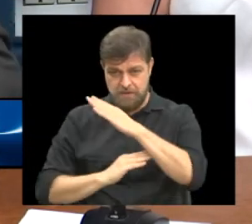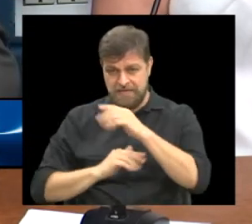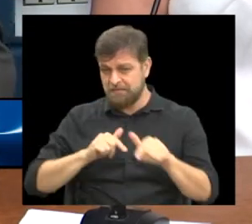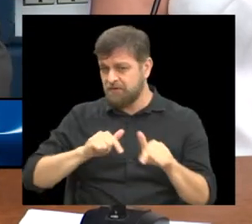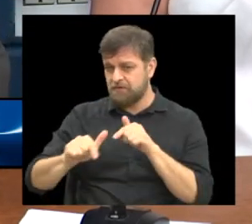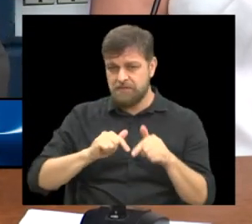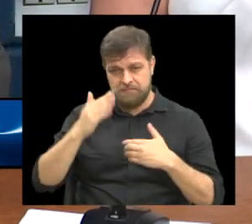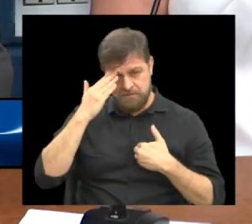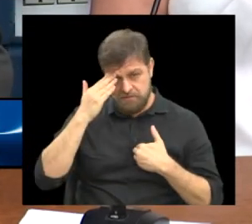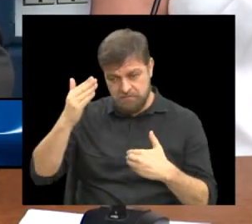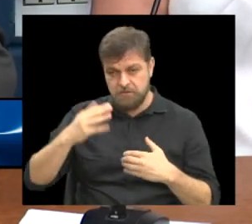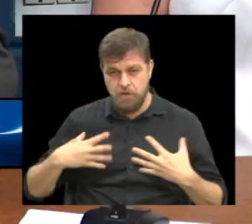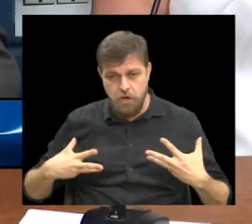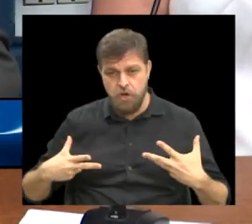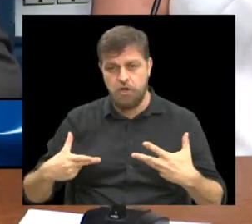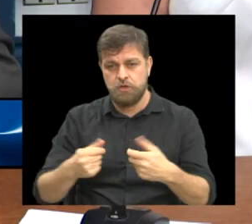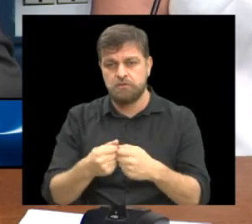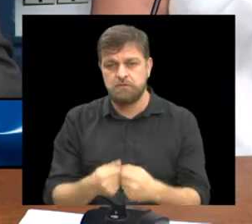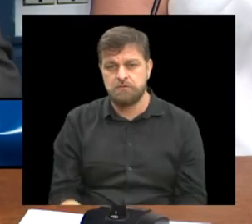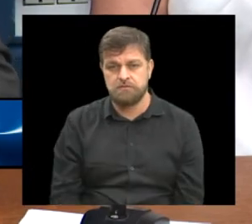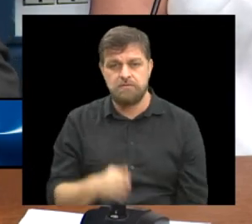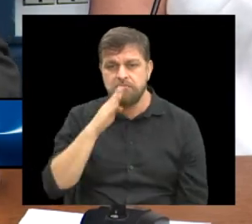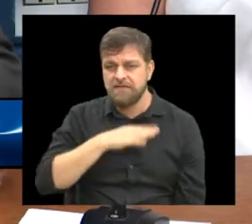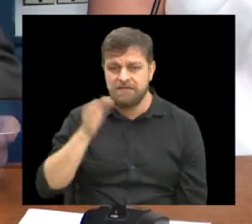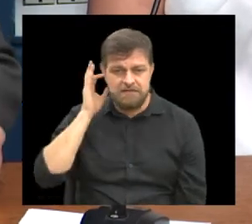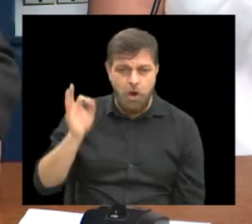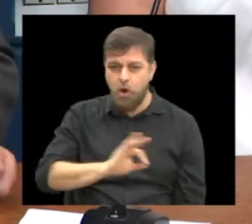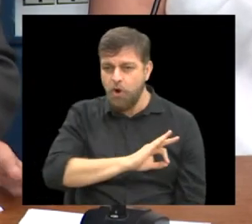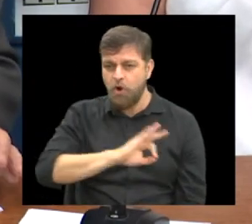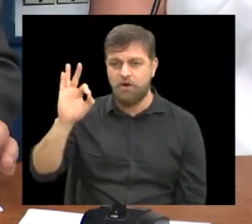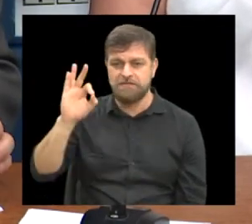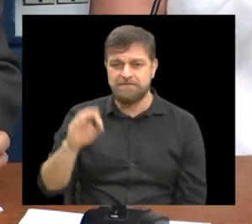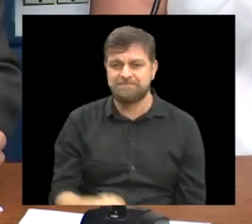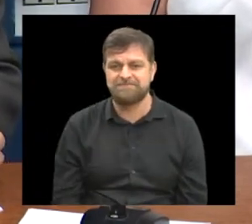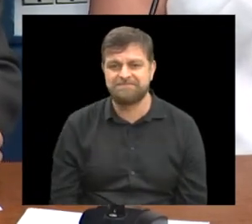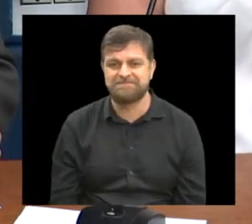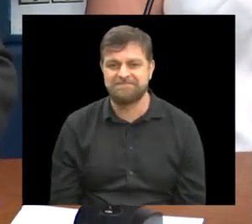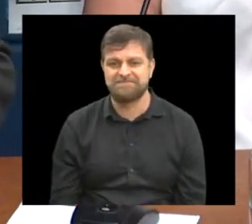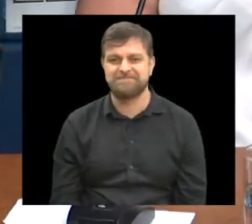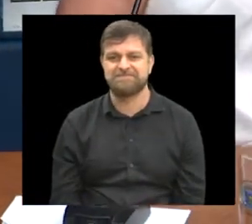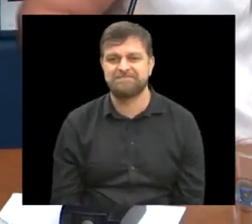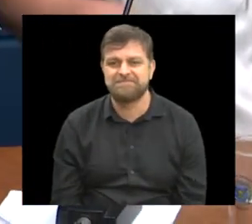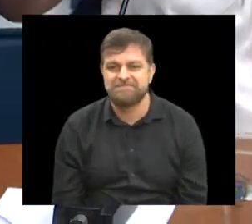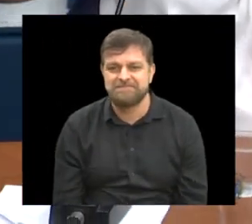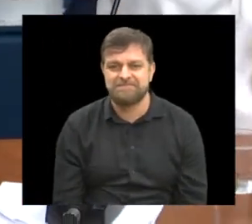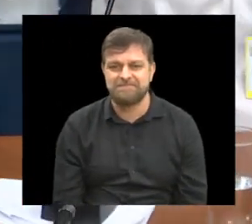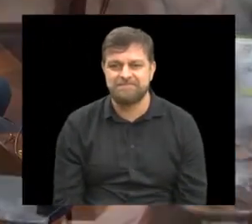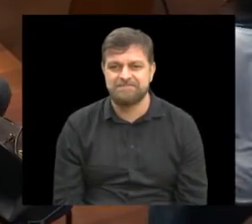muito obrigado, que todos tenham uma ótima tarde. Obrigada.